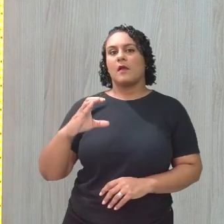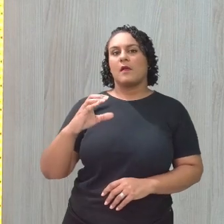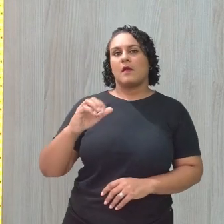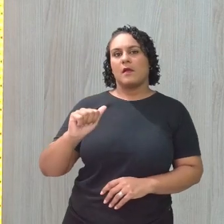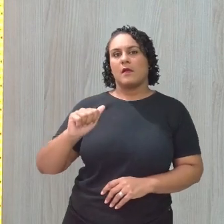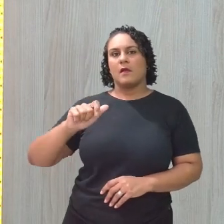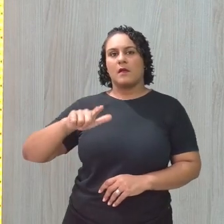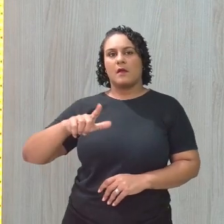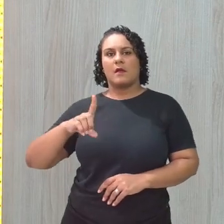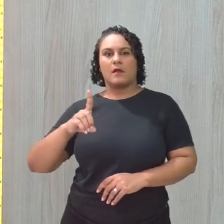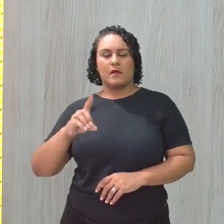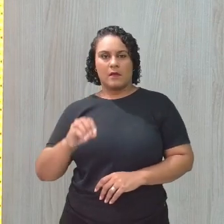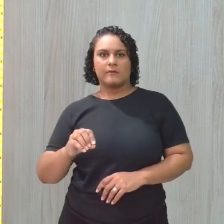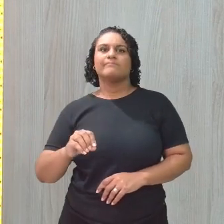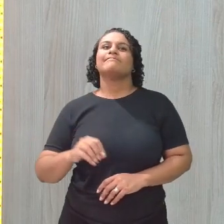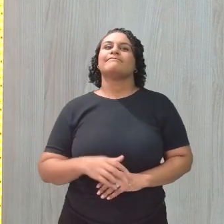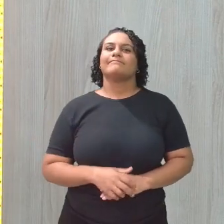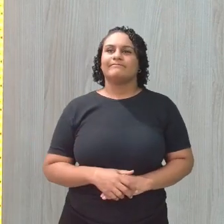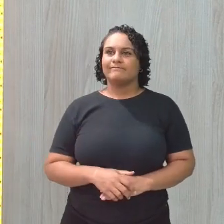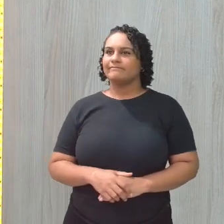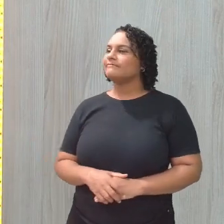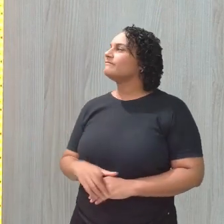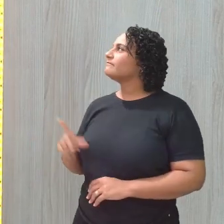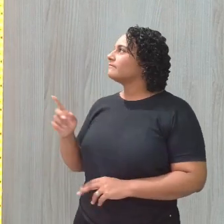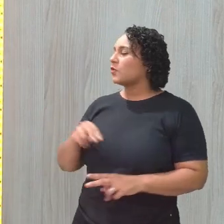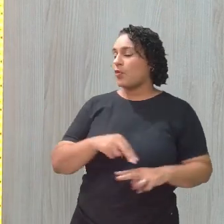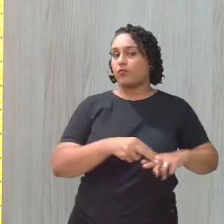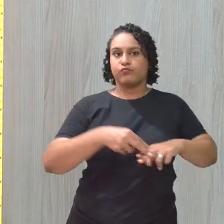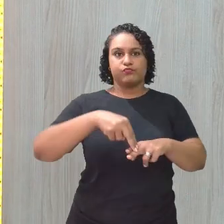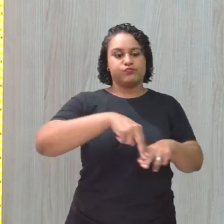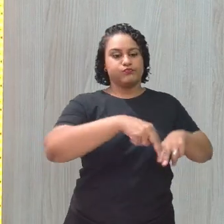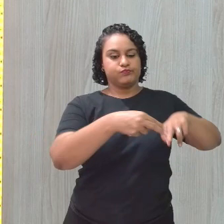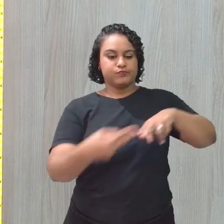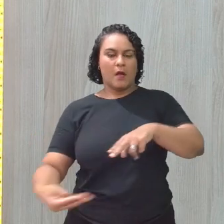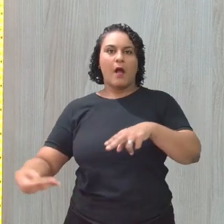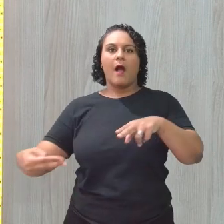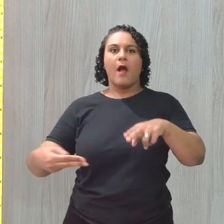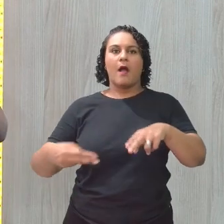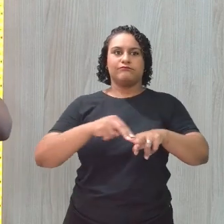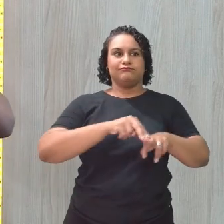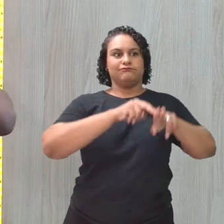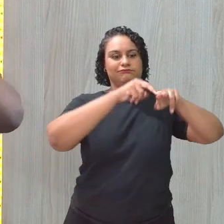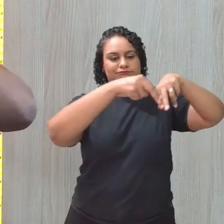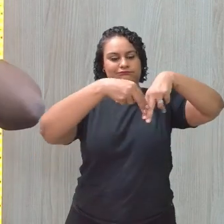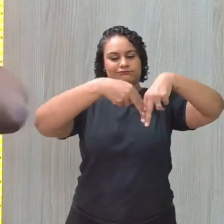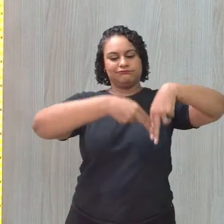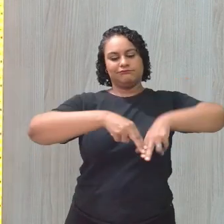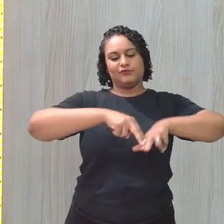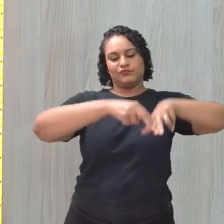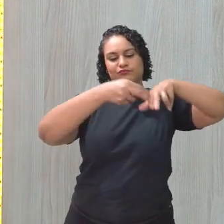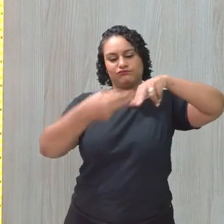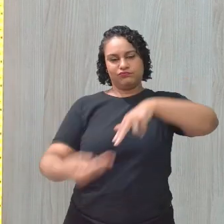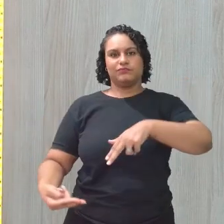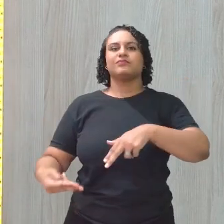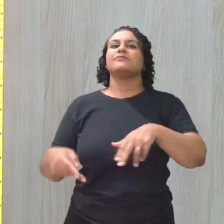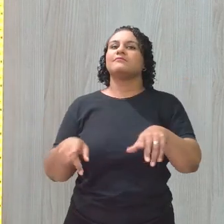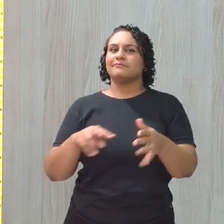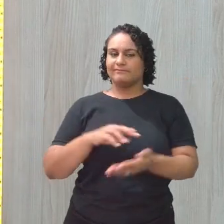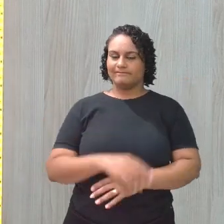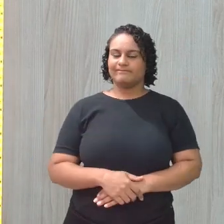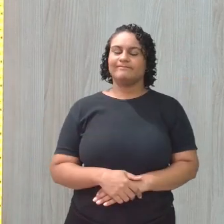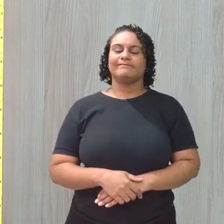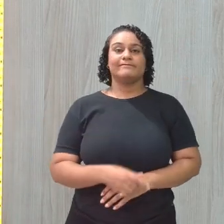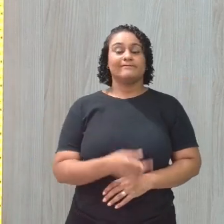como sopa e o caldo como essa queda do surfista, Sim. né? Quando a gente leva o caldo do mar, Sim. né? E aí,